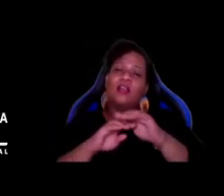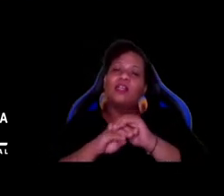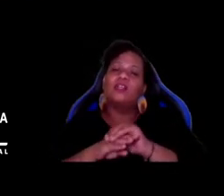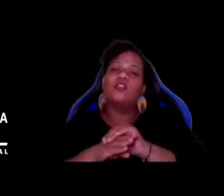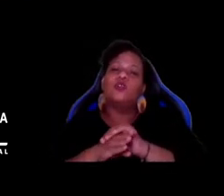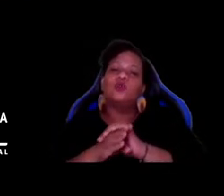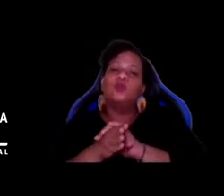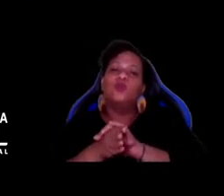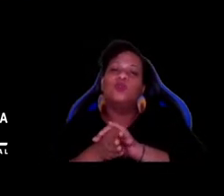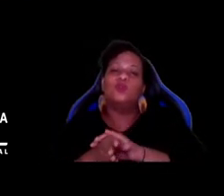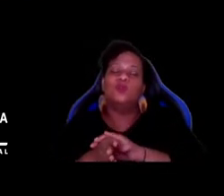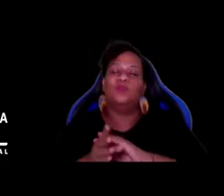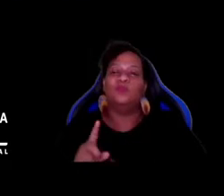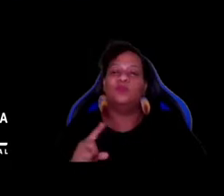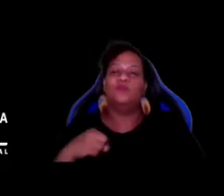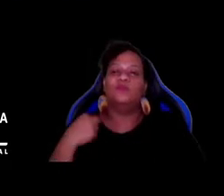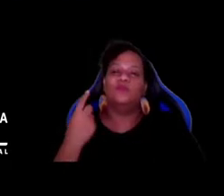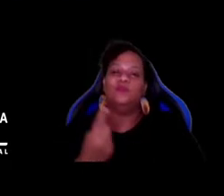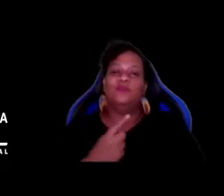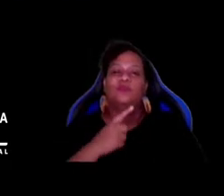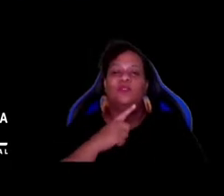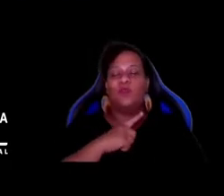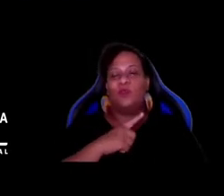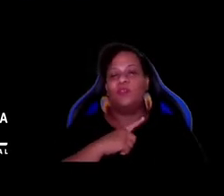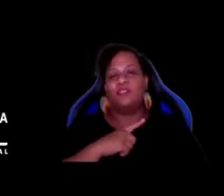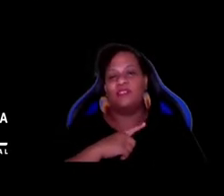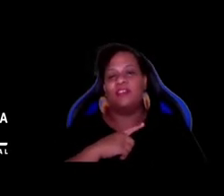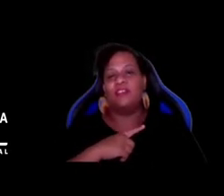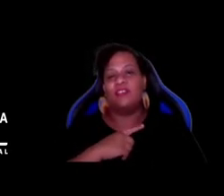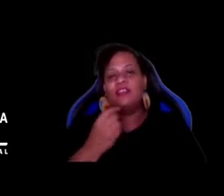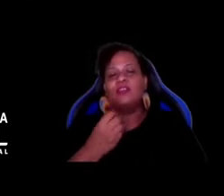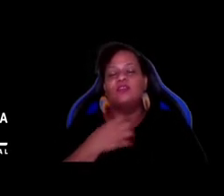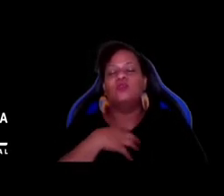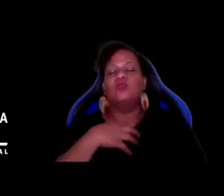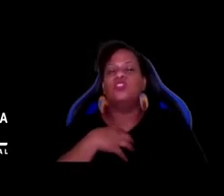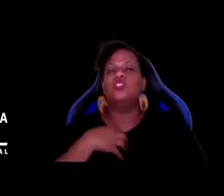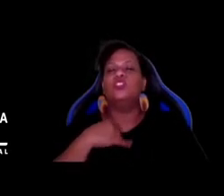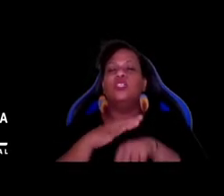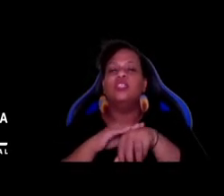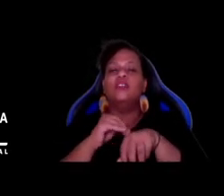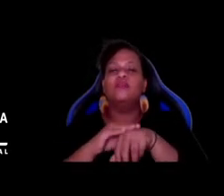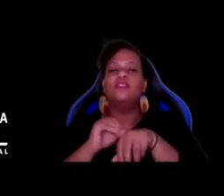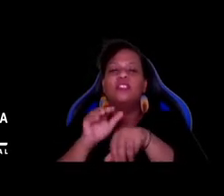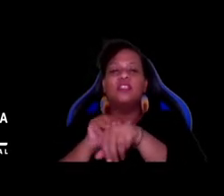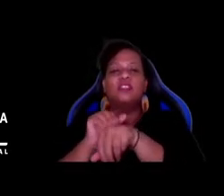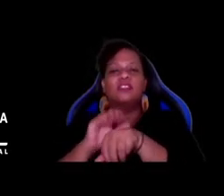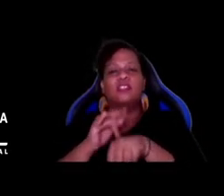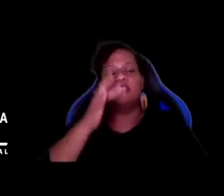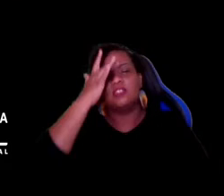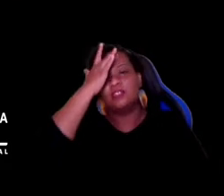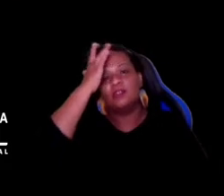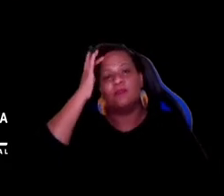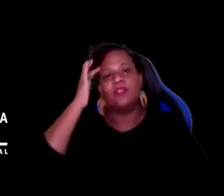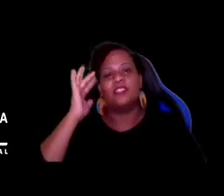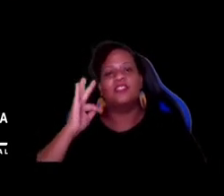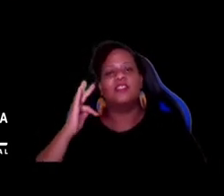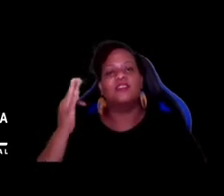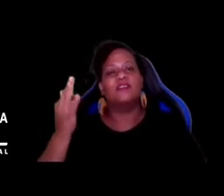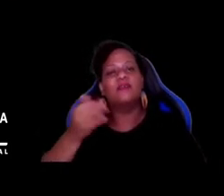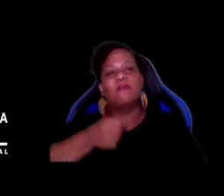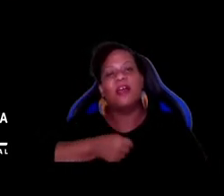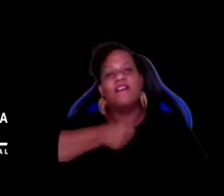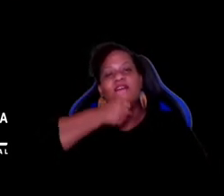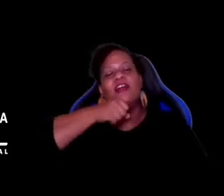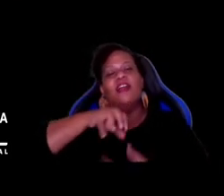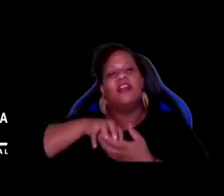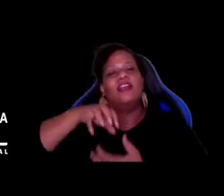a gente tem pela maneira carinhosa de tratar os nossos abás,